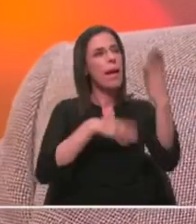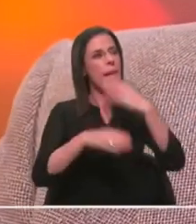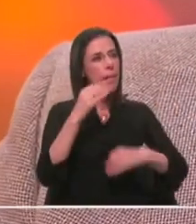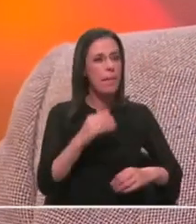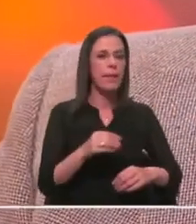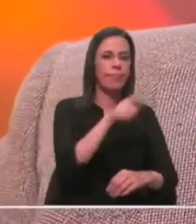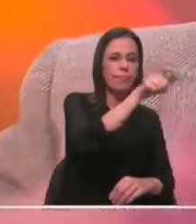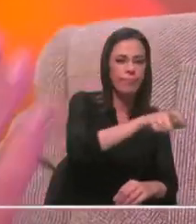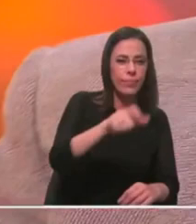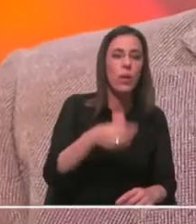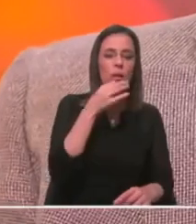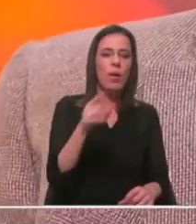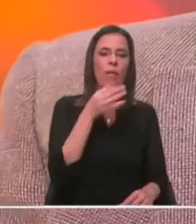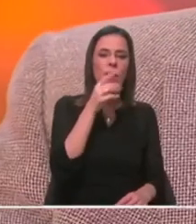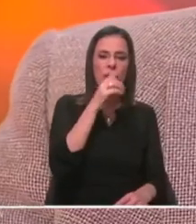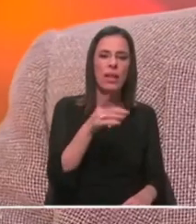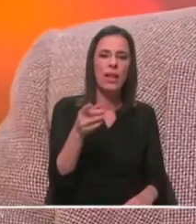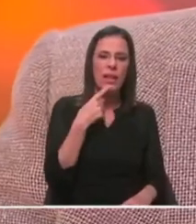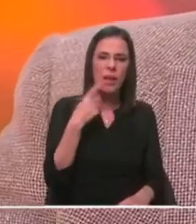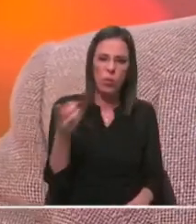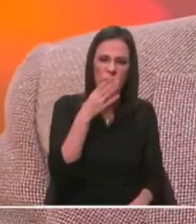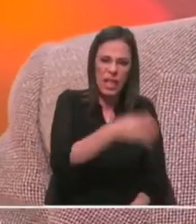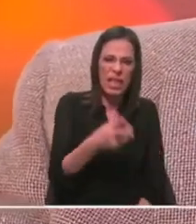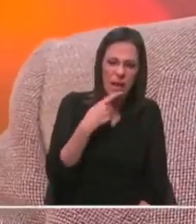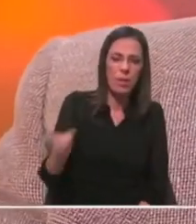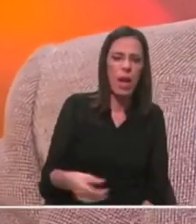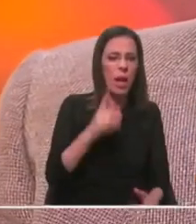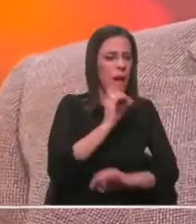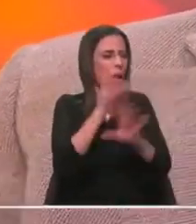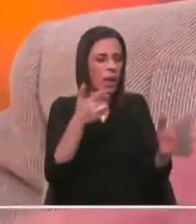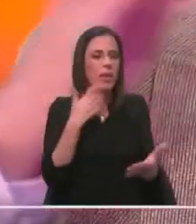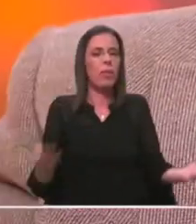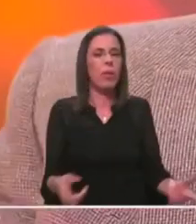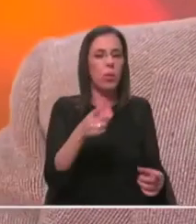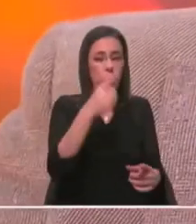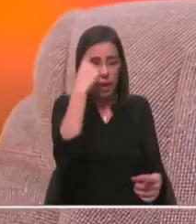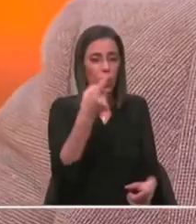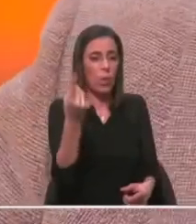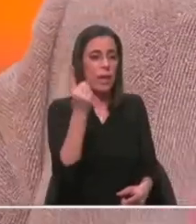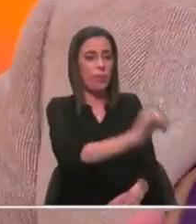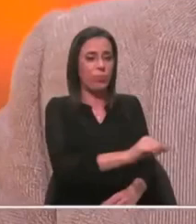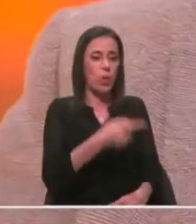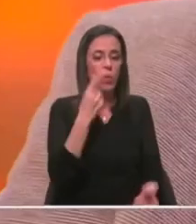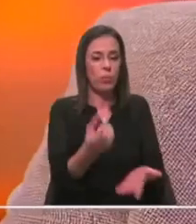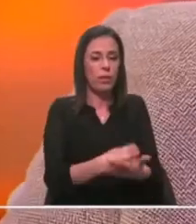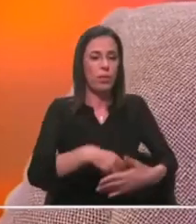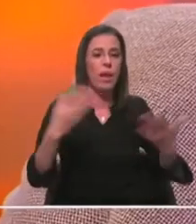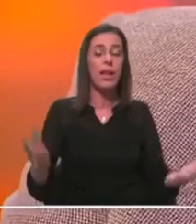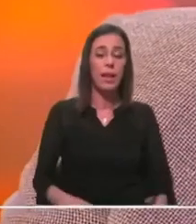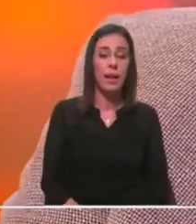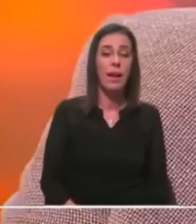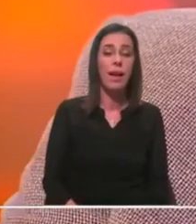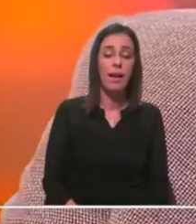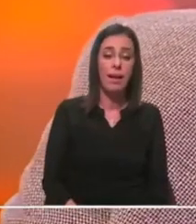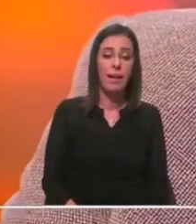lidar com Exatamente olha vou falar mas estás a falar mas ele está a perceber o que o que tu estás a dizer claro que está per est aqui atrasado eh Não percebes nada disto não é E então